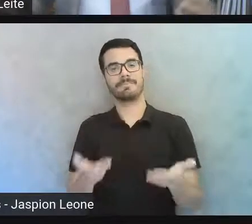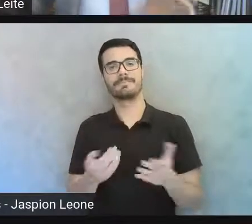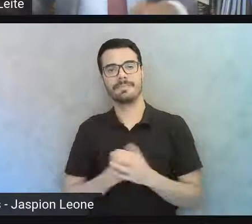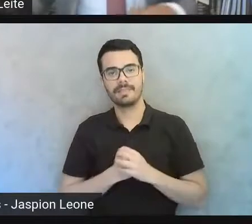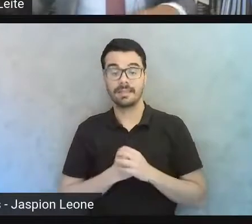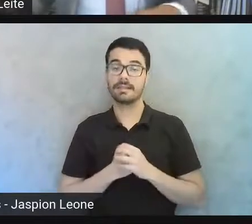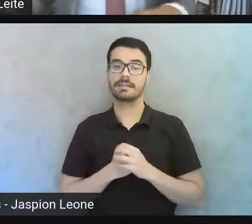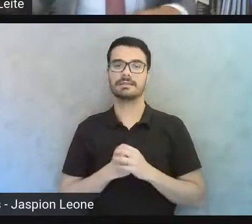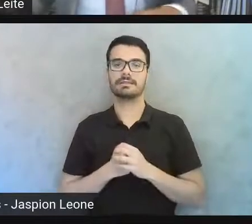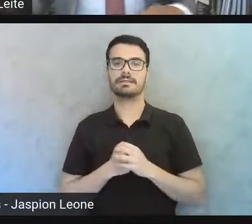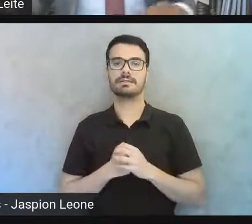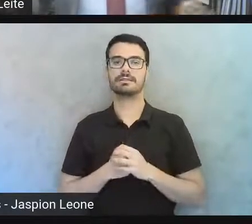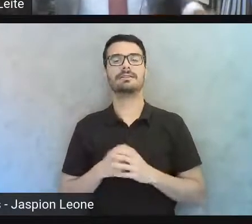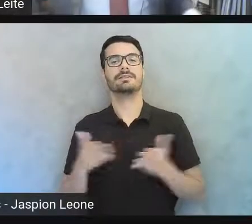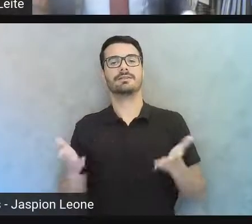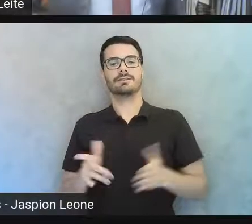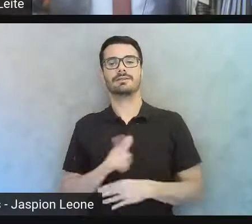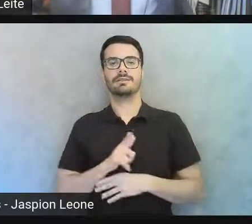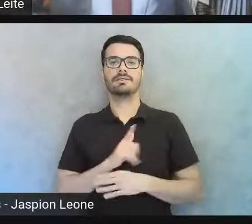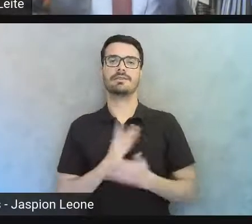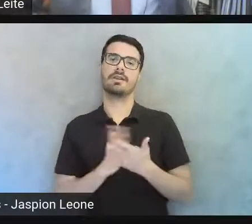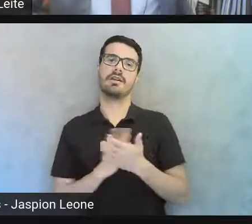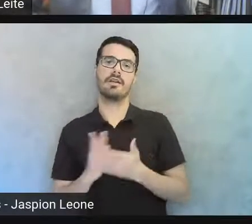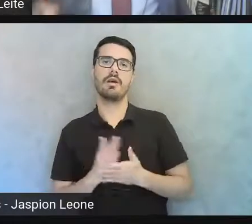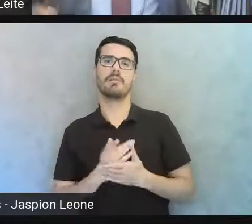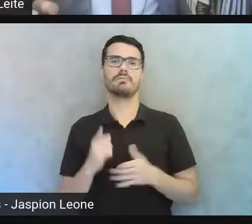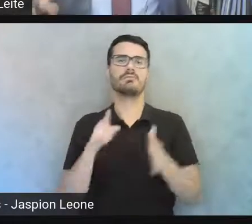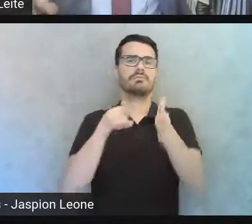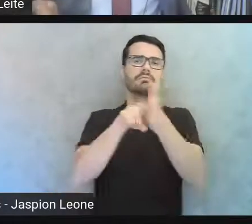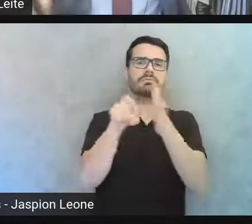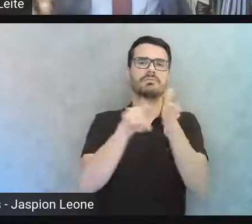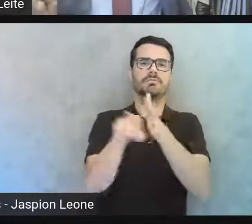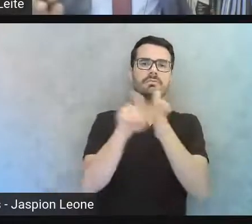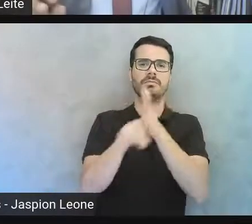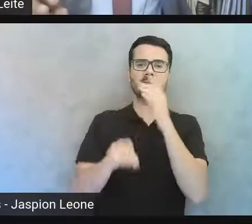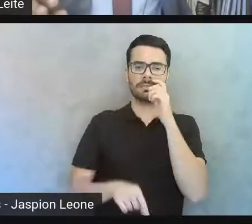aqui alguns questionamentos.